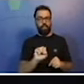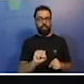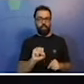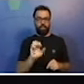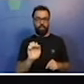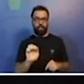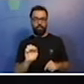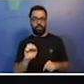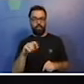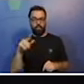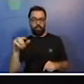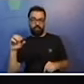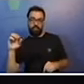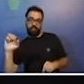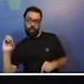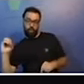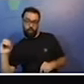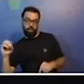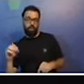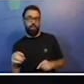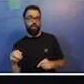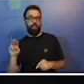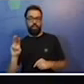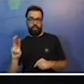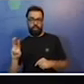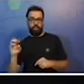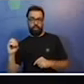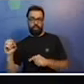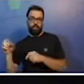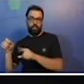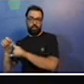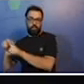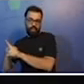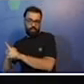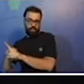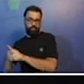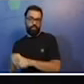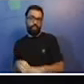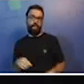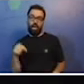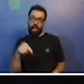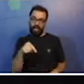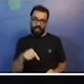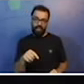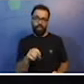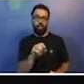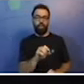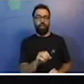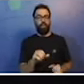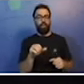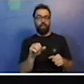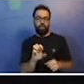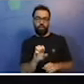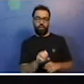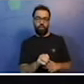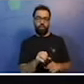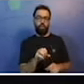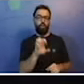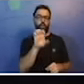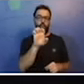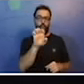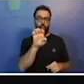tem essa outra construção. Aí, nesse caso, o verbo ser, ele foi para